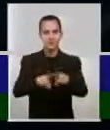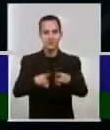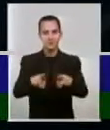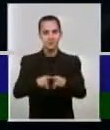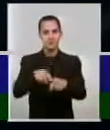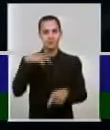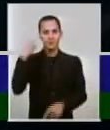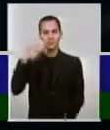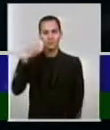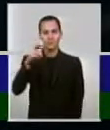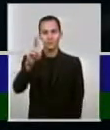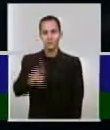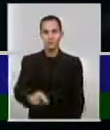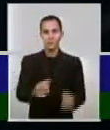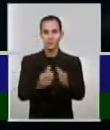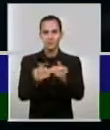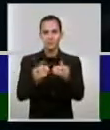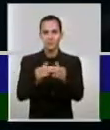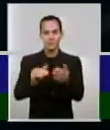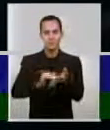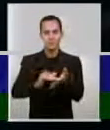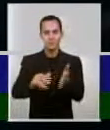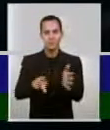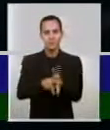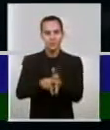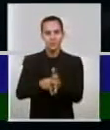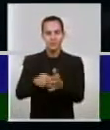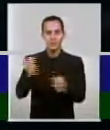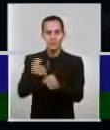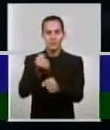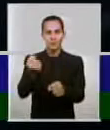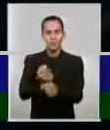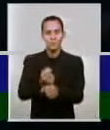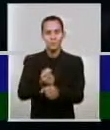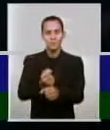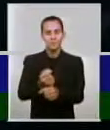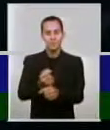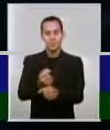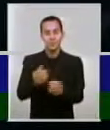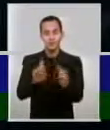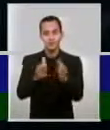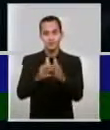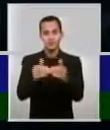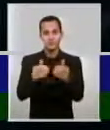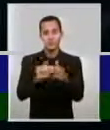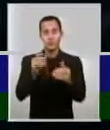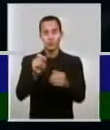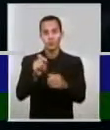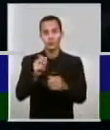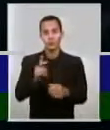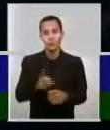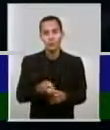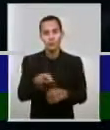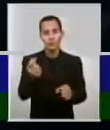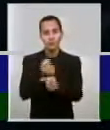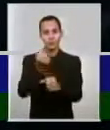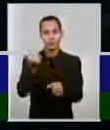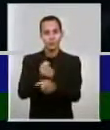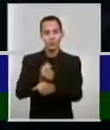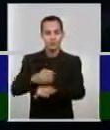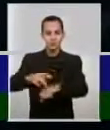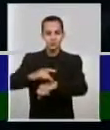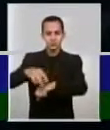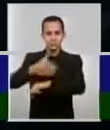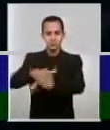Ainda do vereador Rod Borges, que solicita o secretário municipal de obras, pavimento, solicita continuação de pavimentação